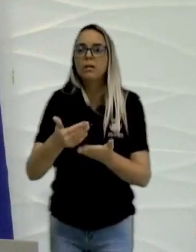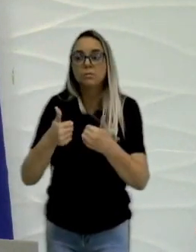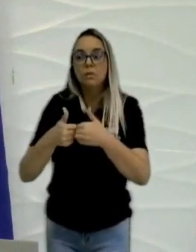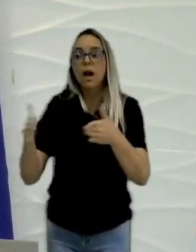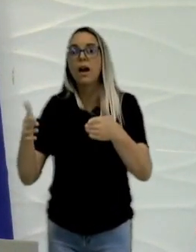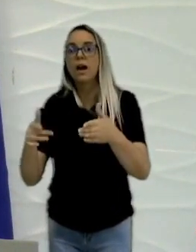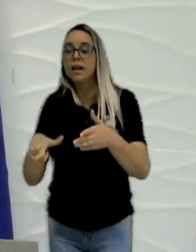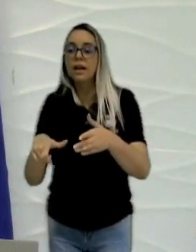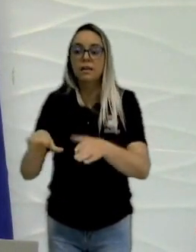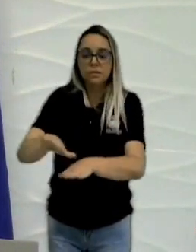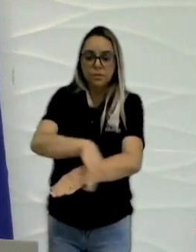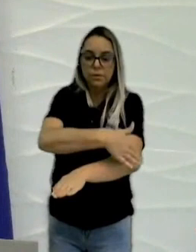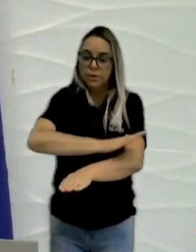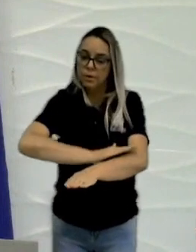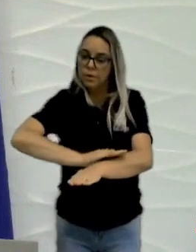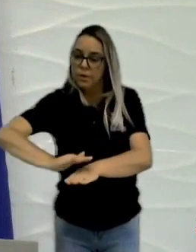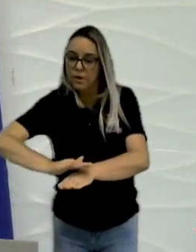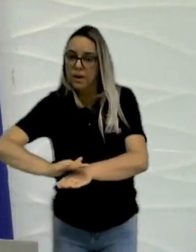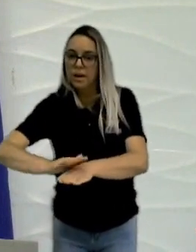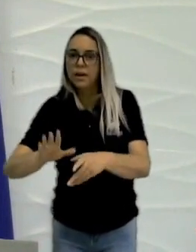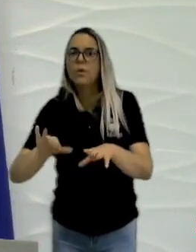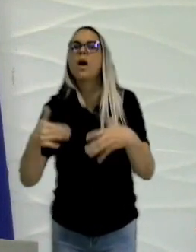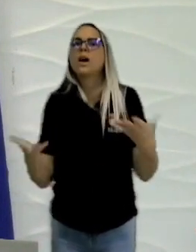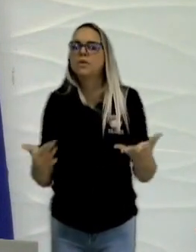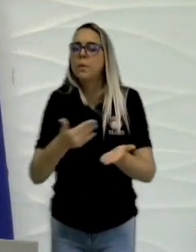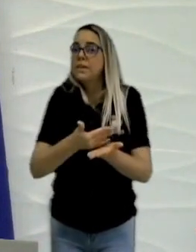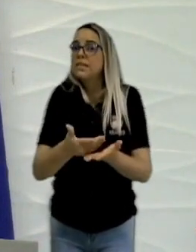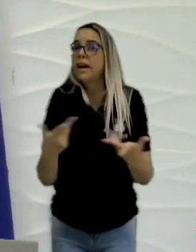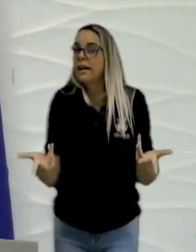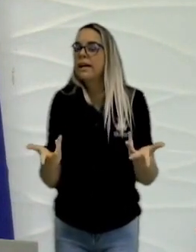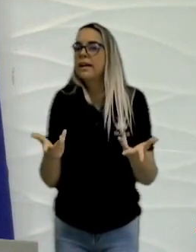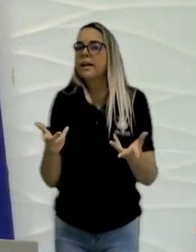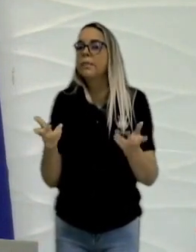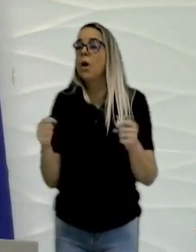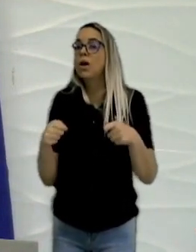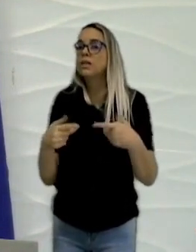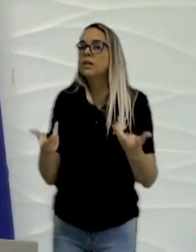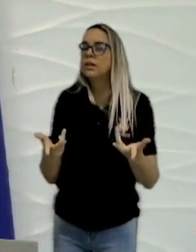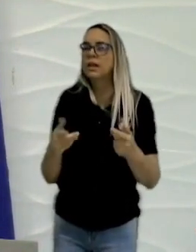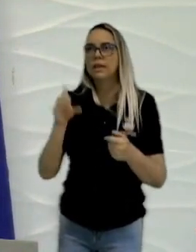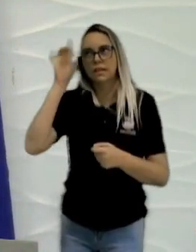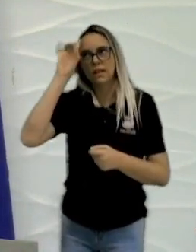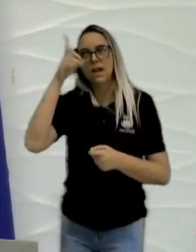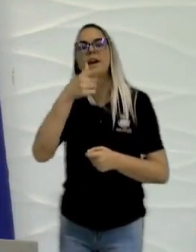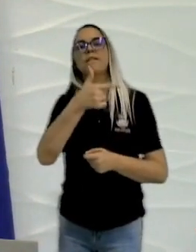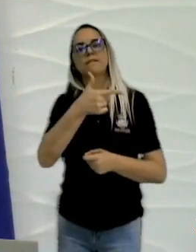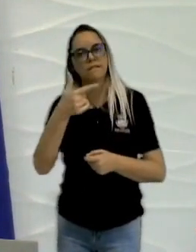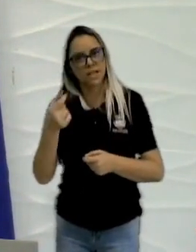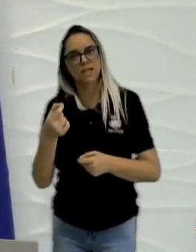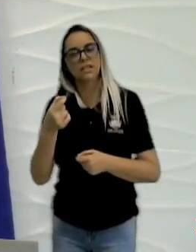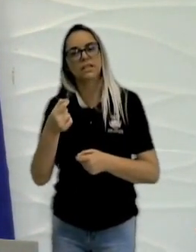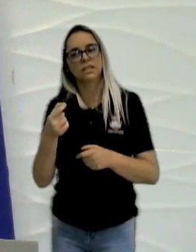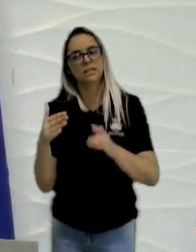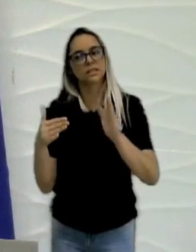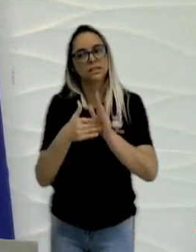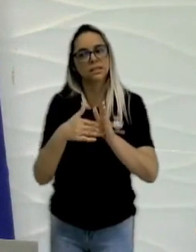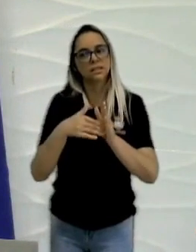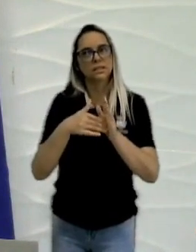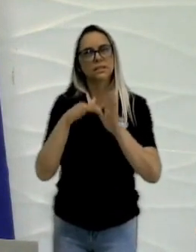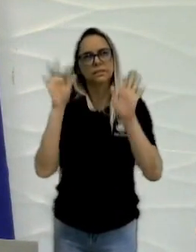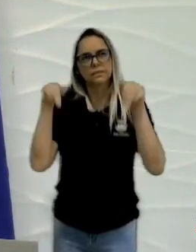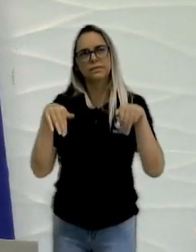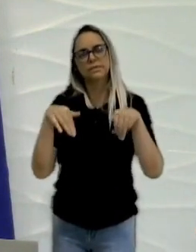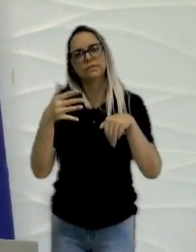a recuperação. A partir do dia 20, a gente, né, vai se organizar para, no máximo, até o final de fevereiro já